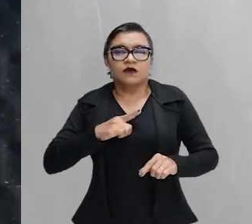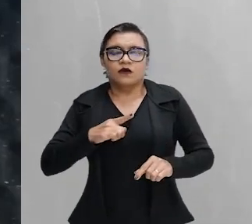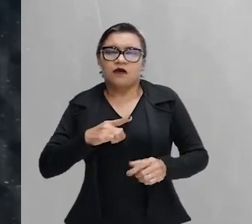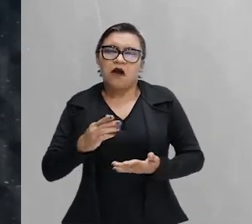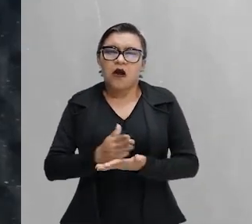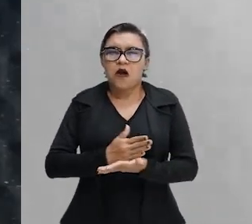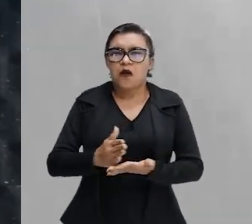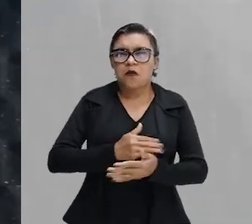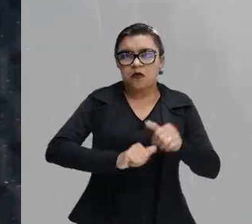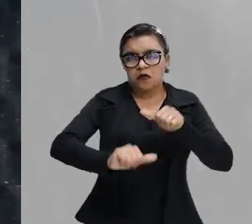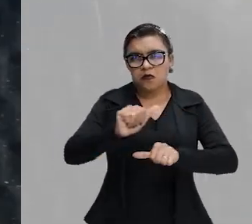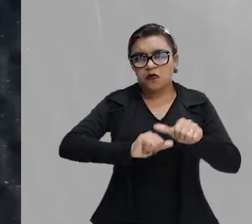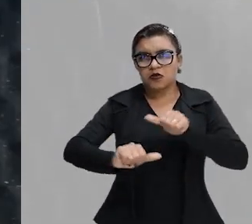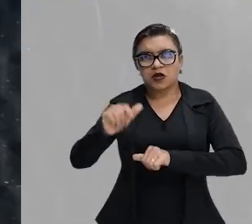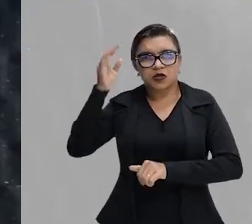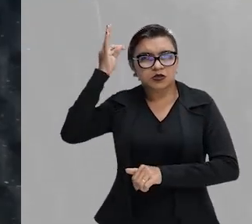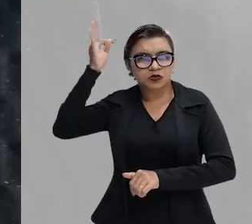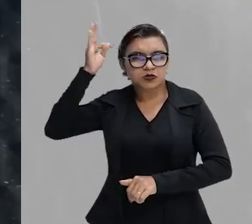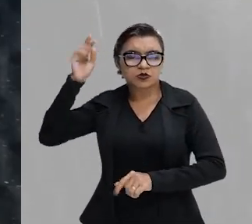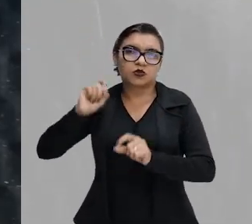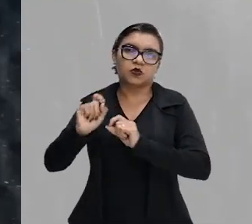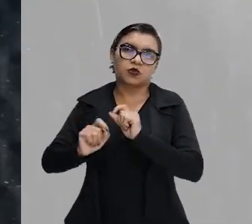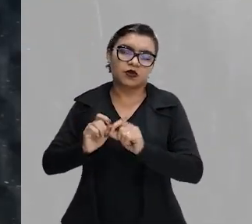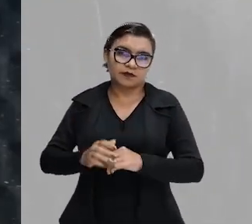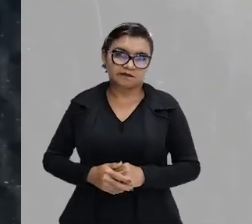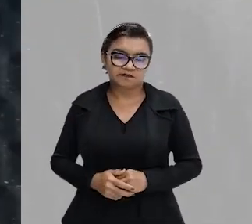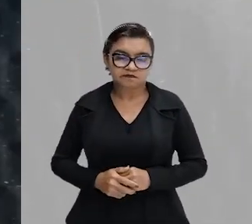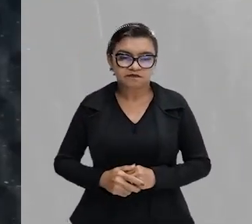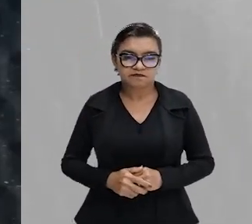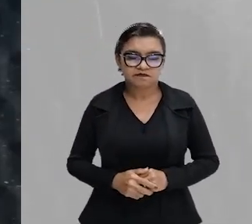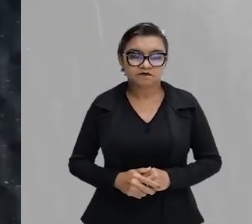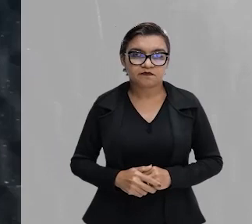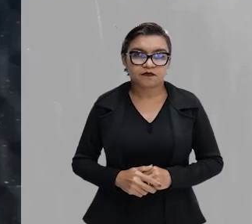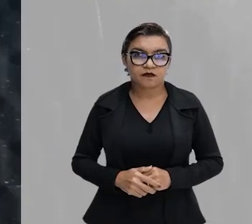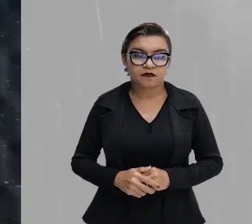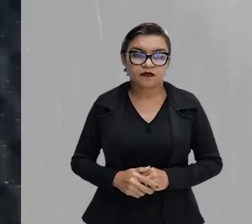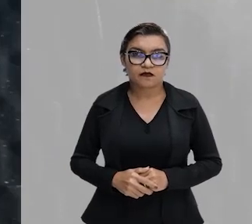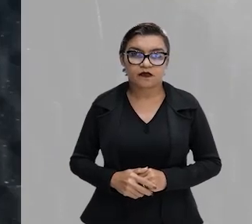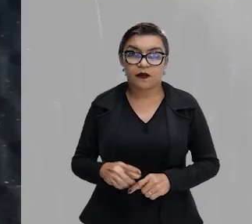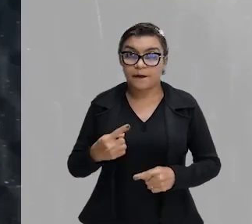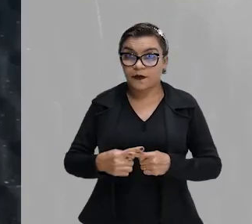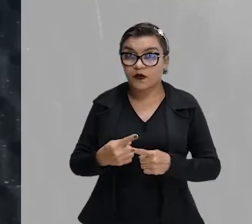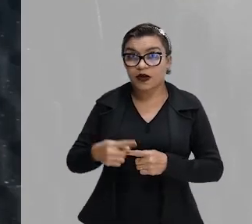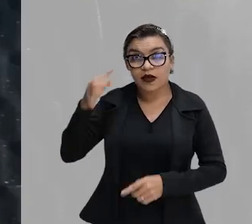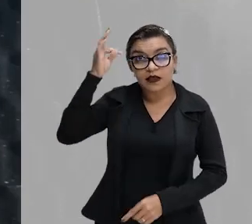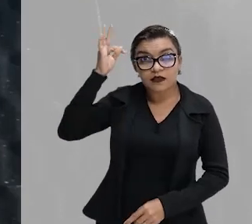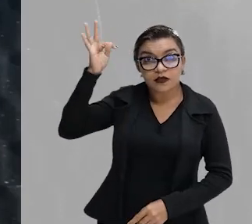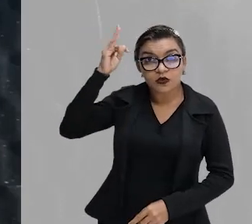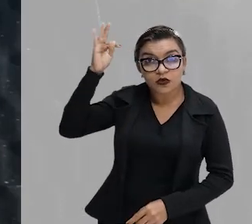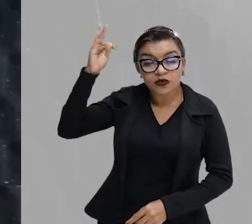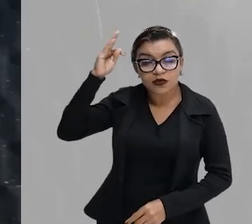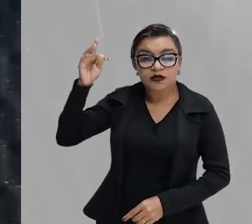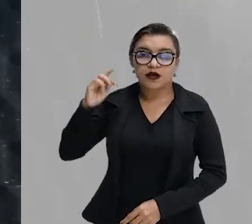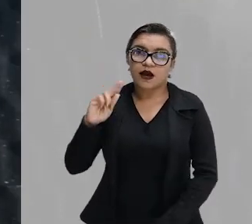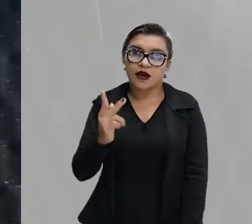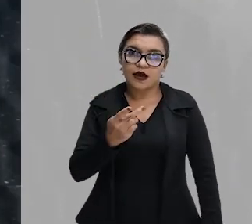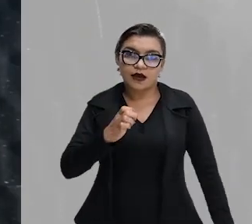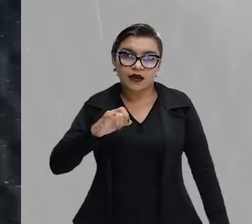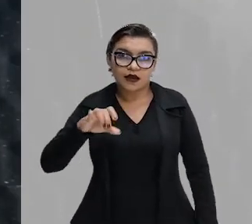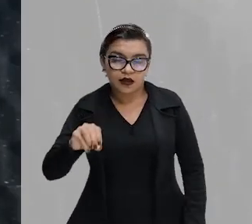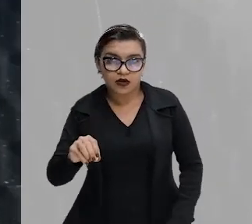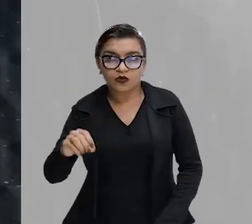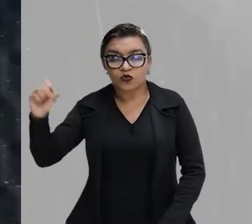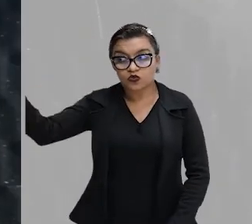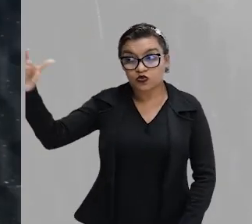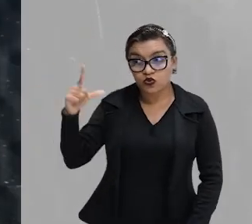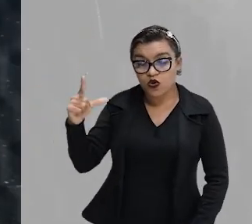únicas mudanças que a gente faz aqui na teoria heliocêntrica é justamente essa, né? Porque a teoria heliocêntrica trabalhava com o Sol no centro do